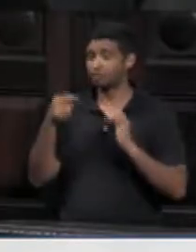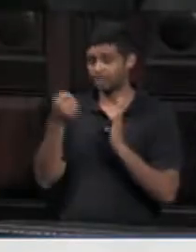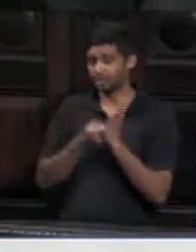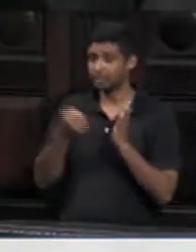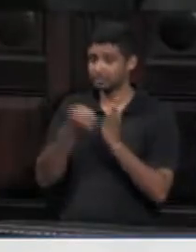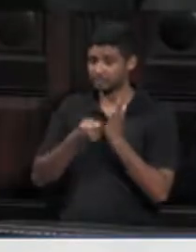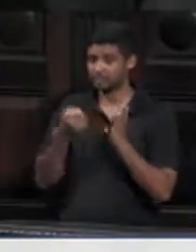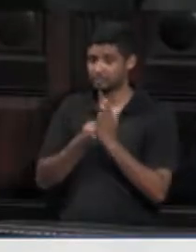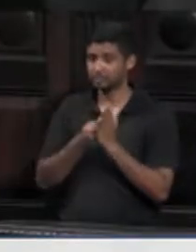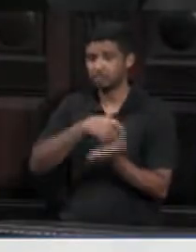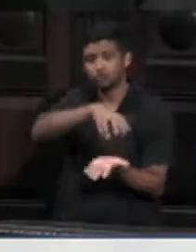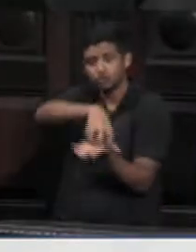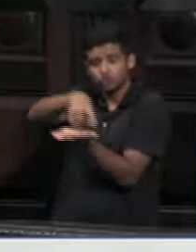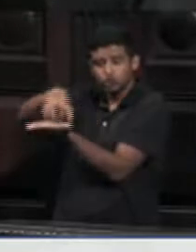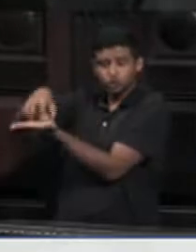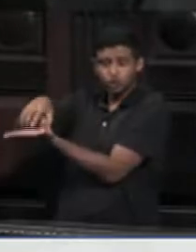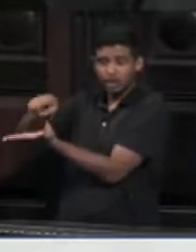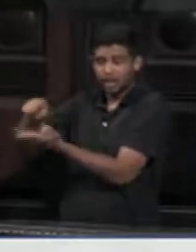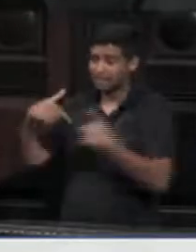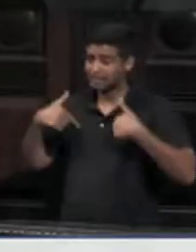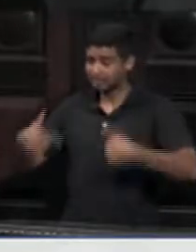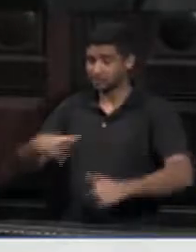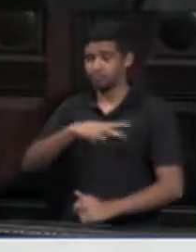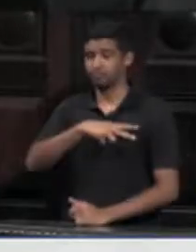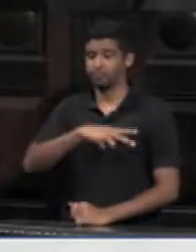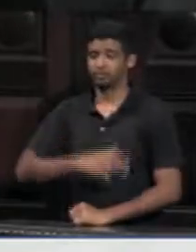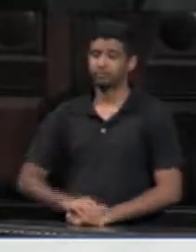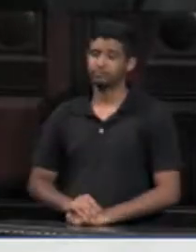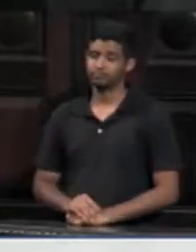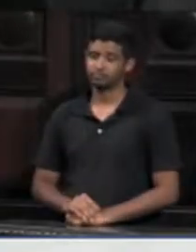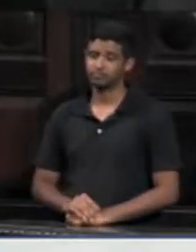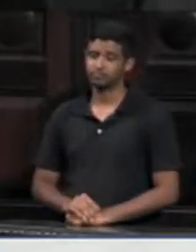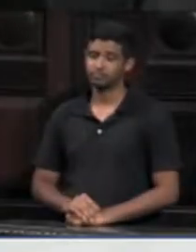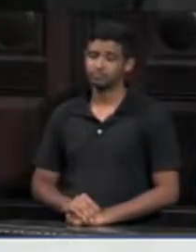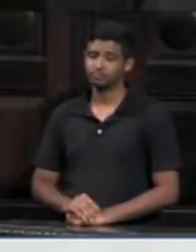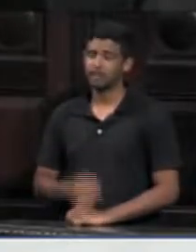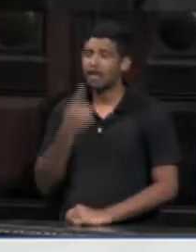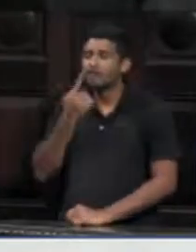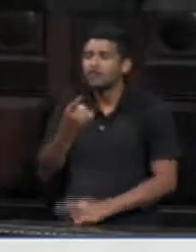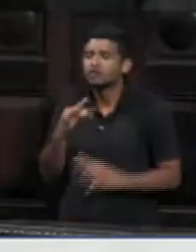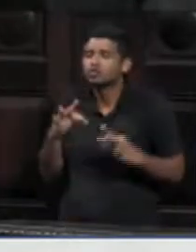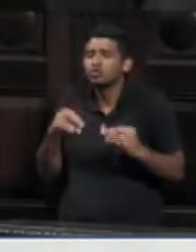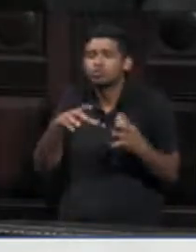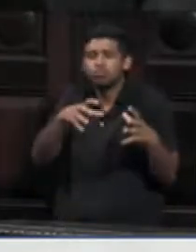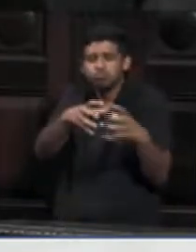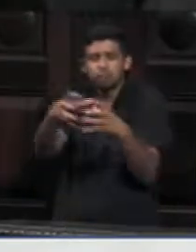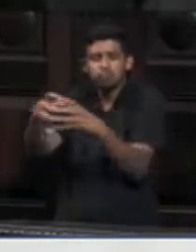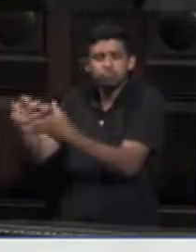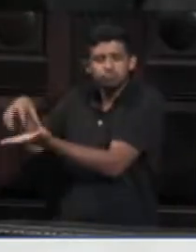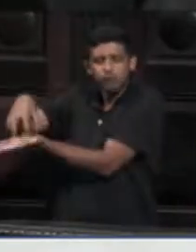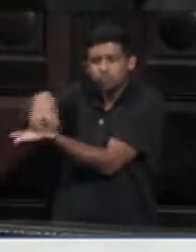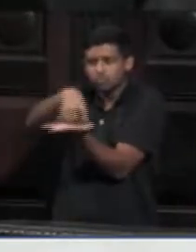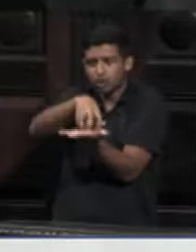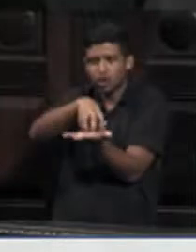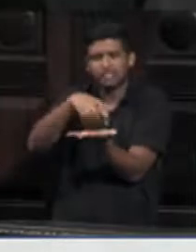de setores da iniciativa privada. As coisas são conjugadas, senhor presidente. E